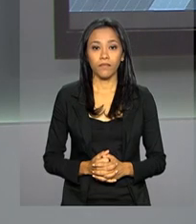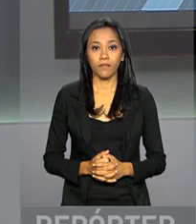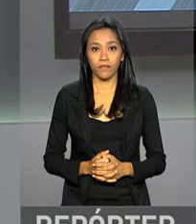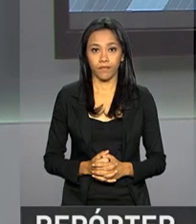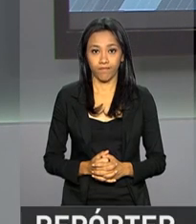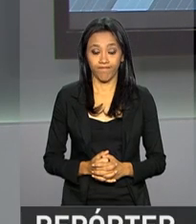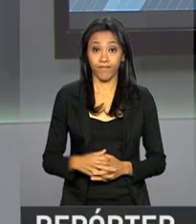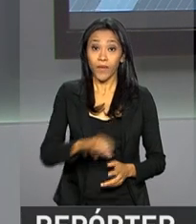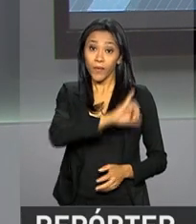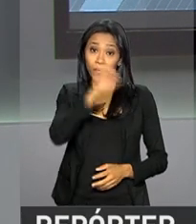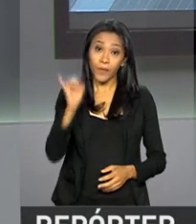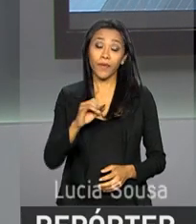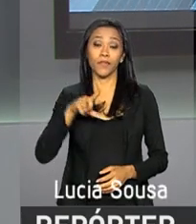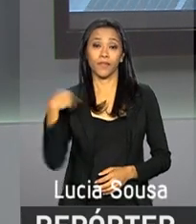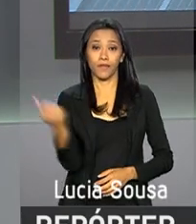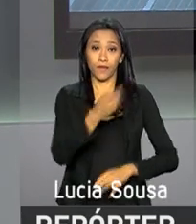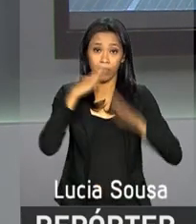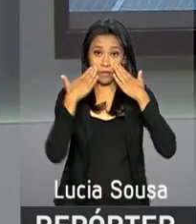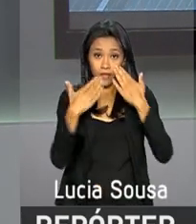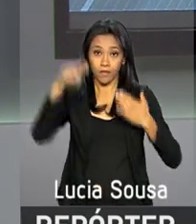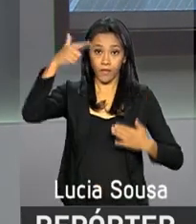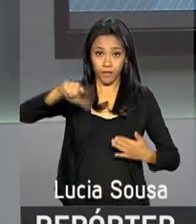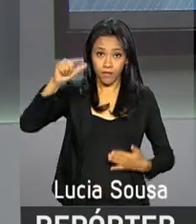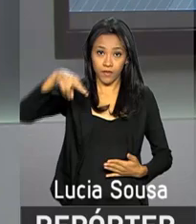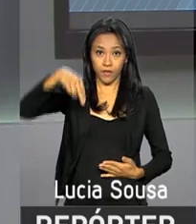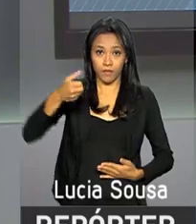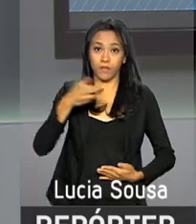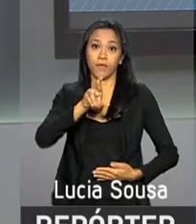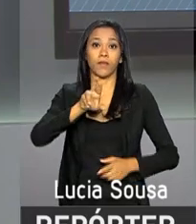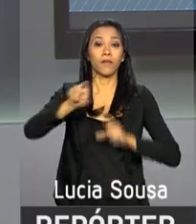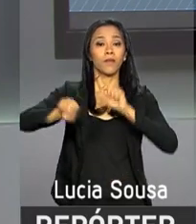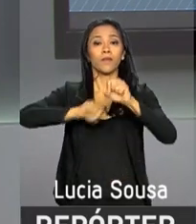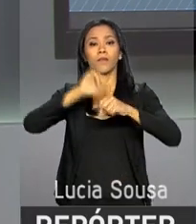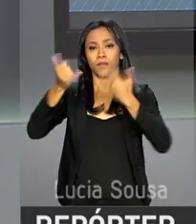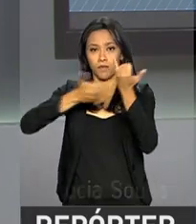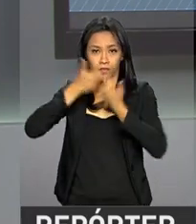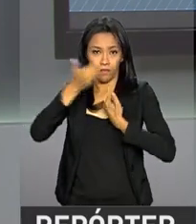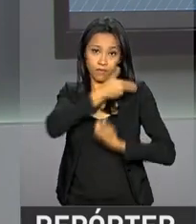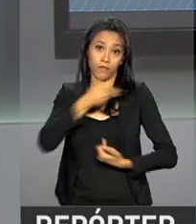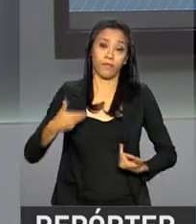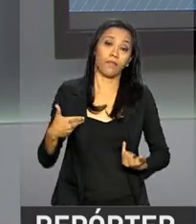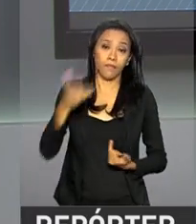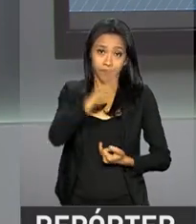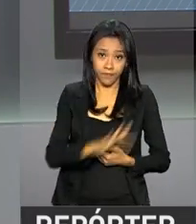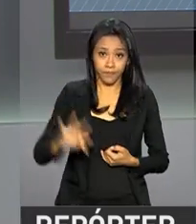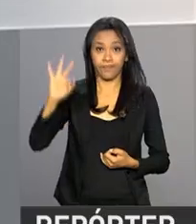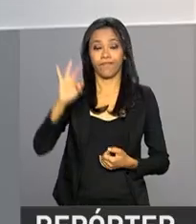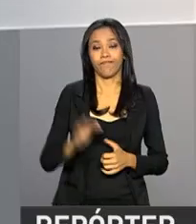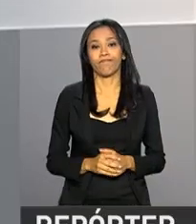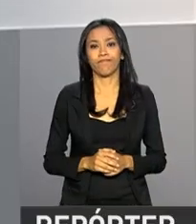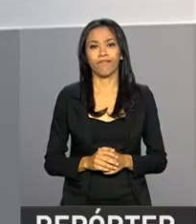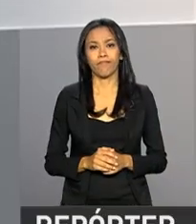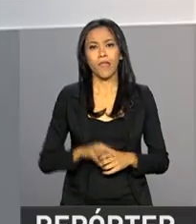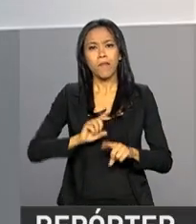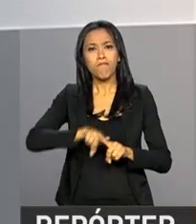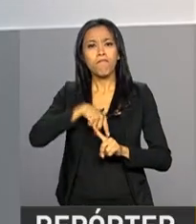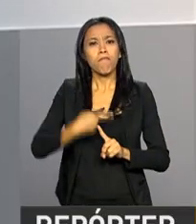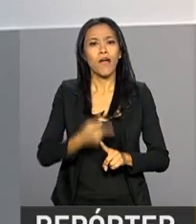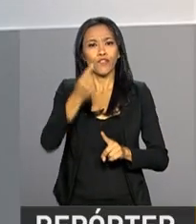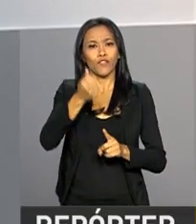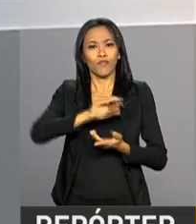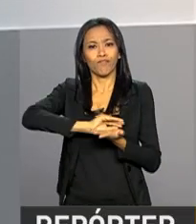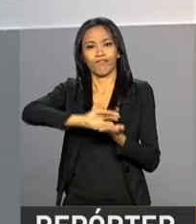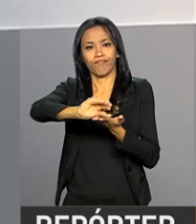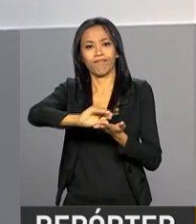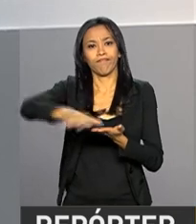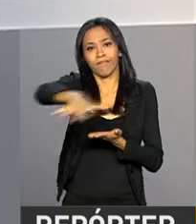o la no ar mais uma edição do repórter e nbr com as notícias do governo federal mais recursos para o